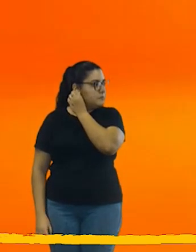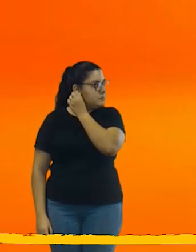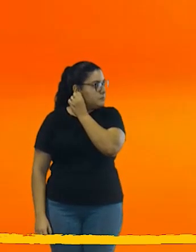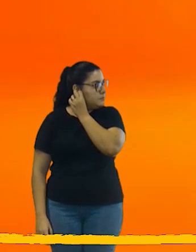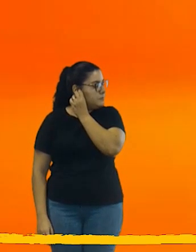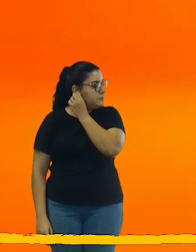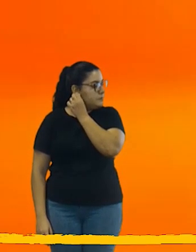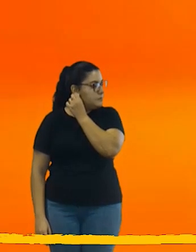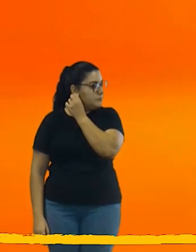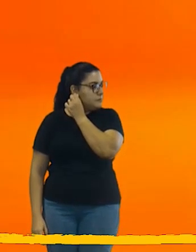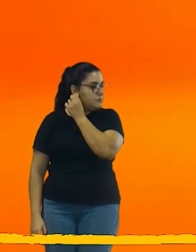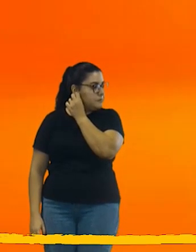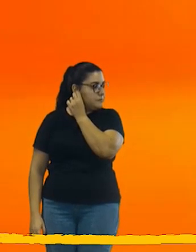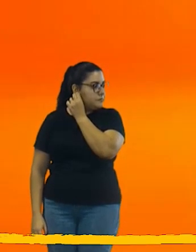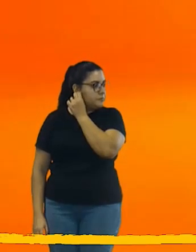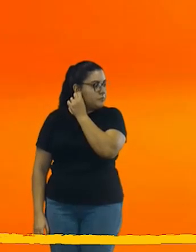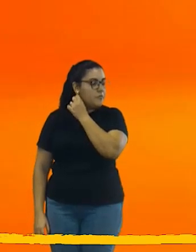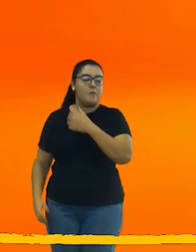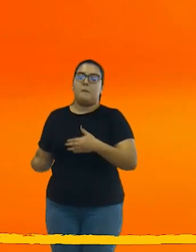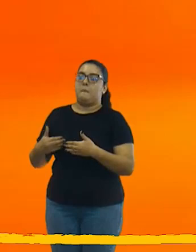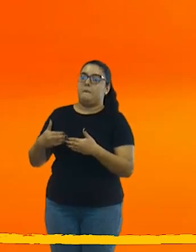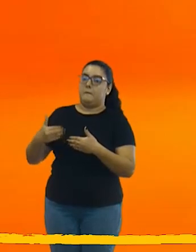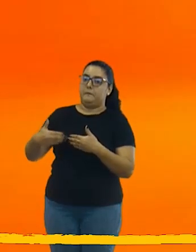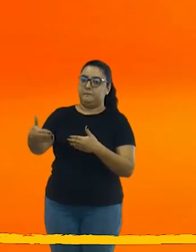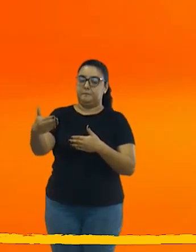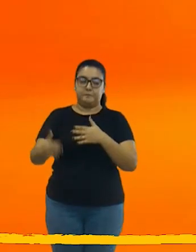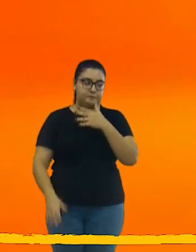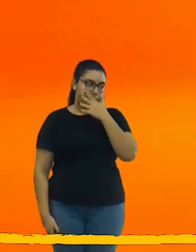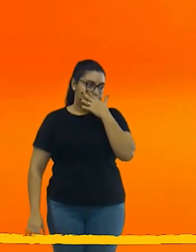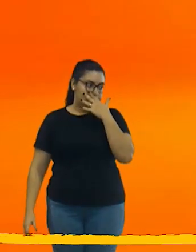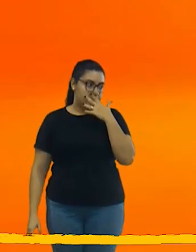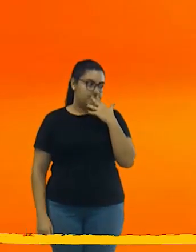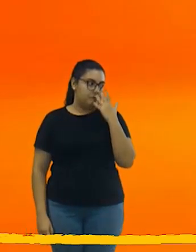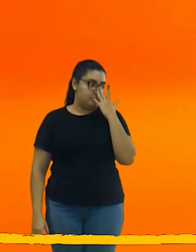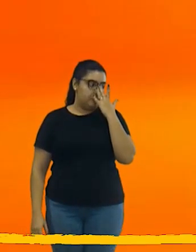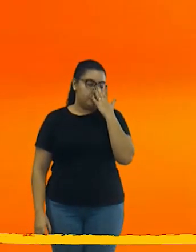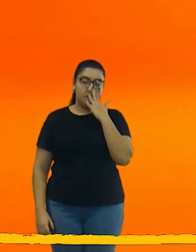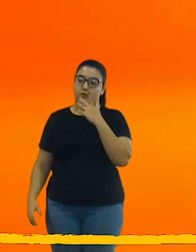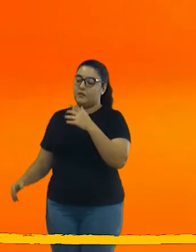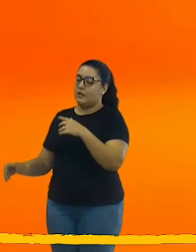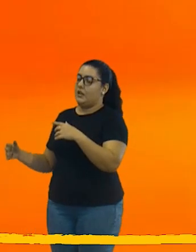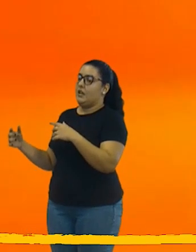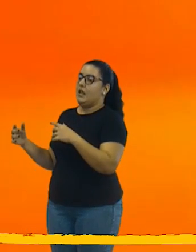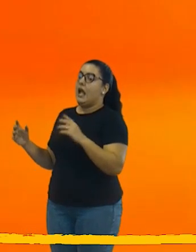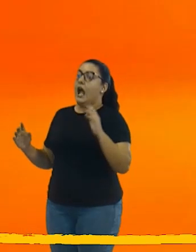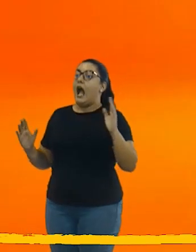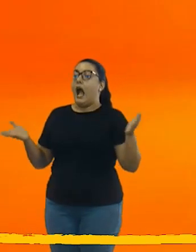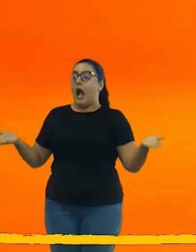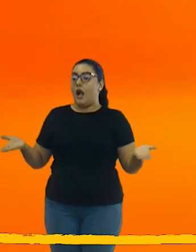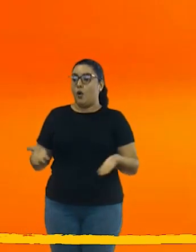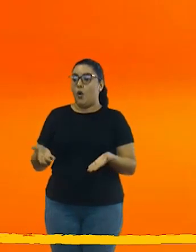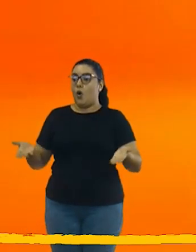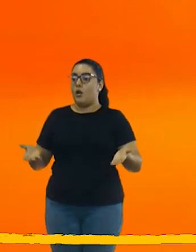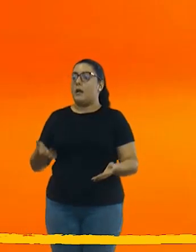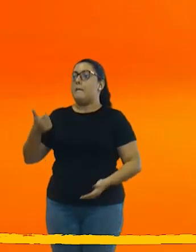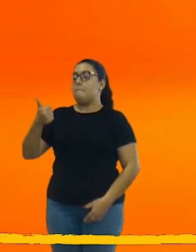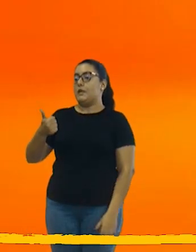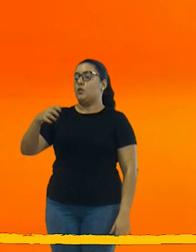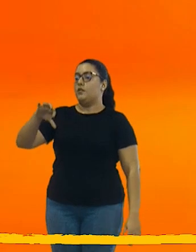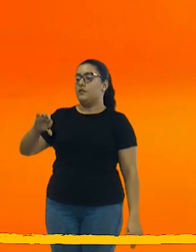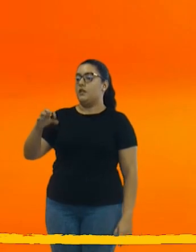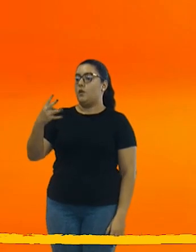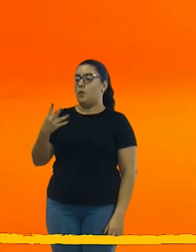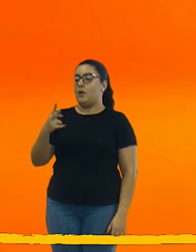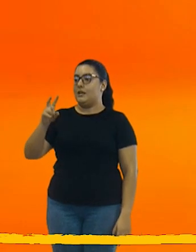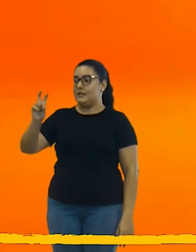Compreende? Vamos avançando. Geração de 45, ou